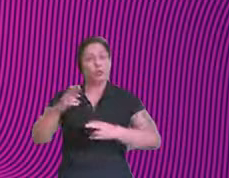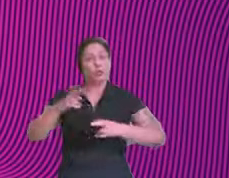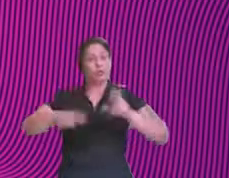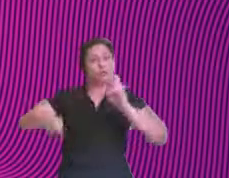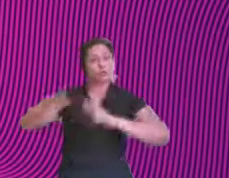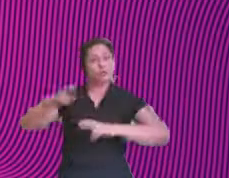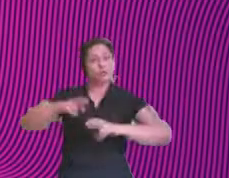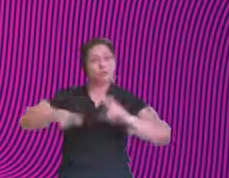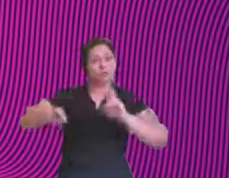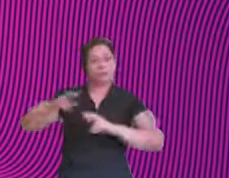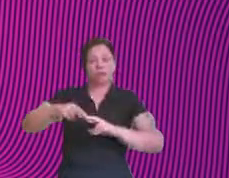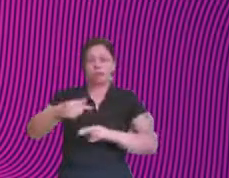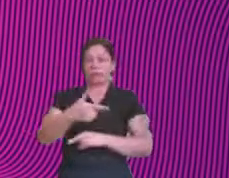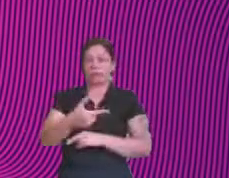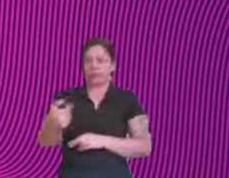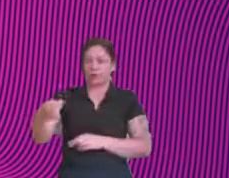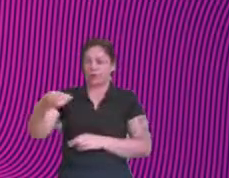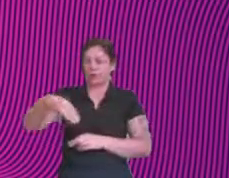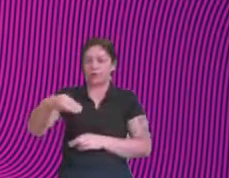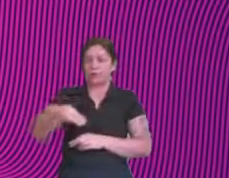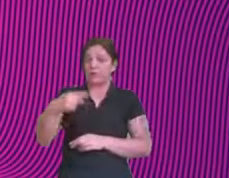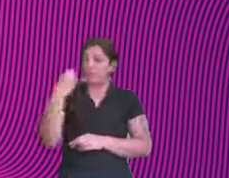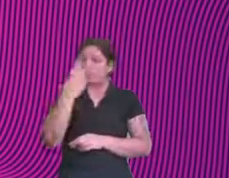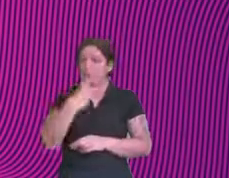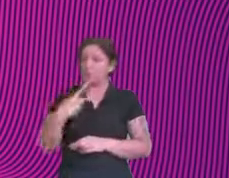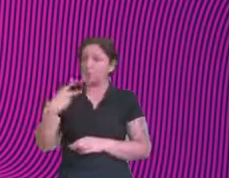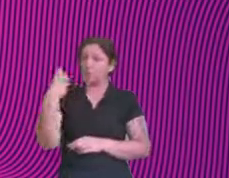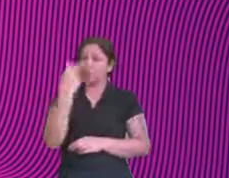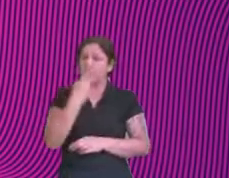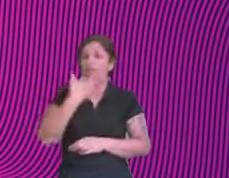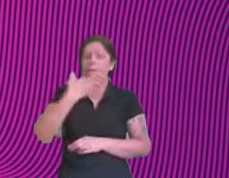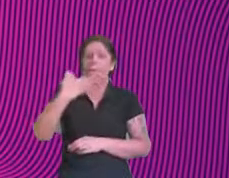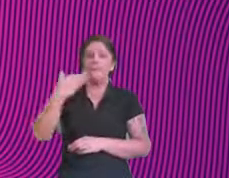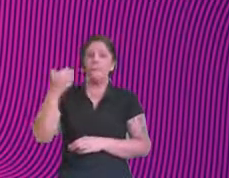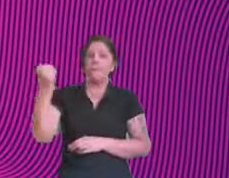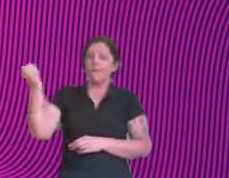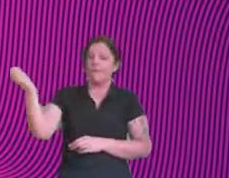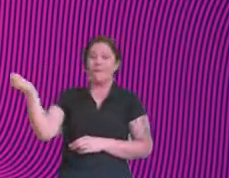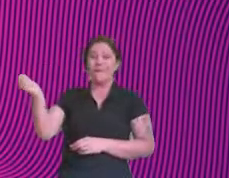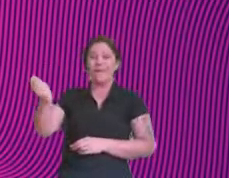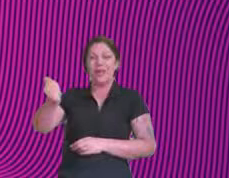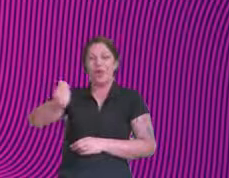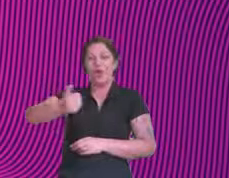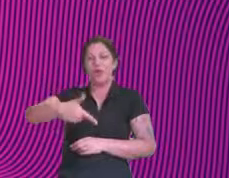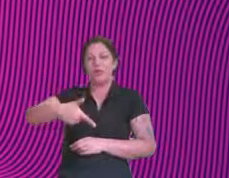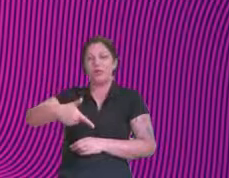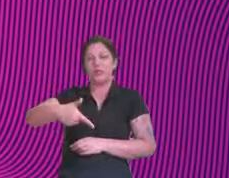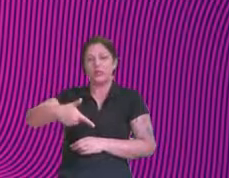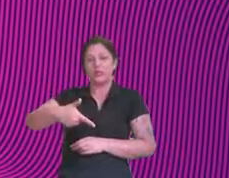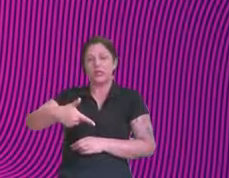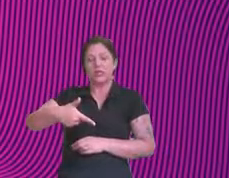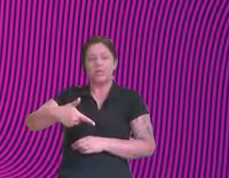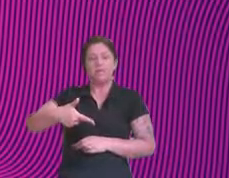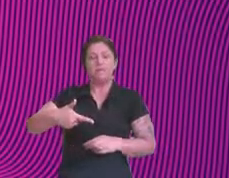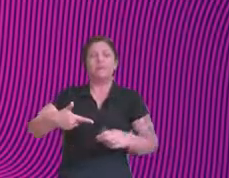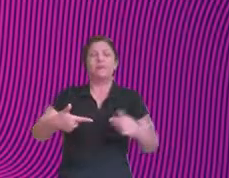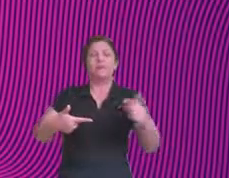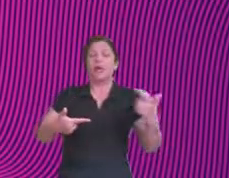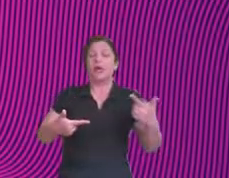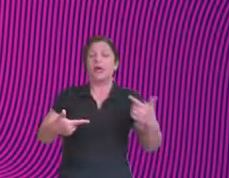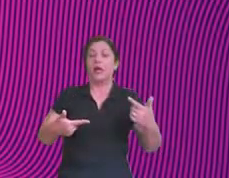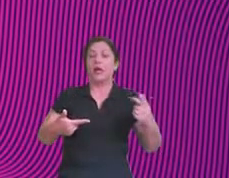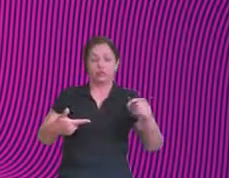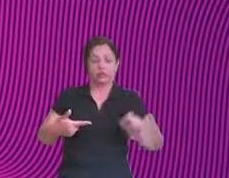200 miligramas, durante 2 horas, ela foi melhor em questão de eficácia, claro, estudos in vitro, do que a